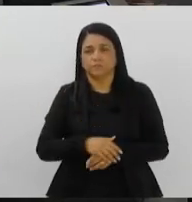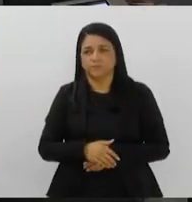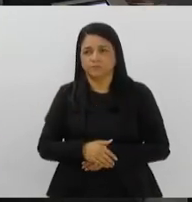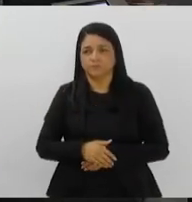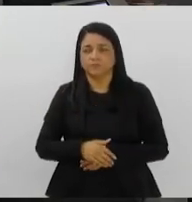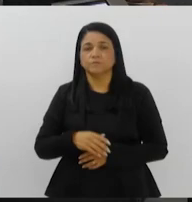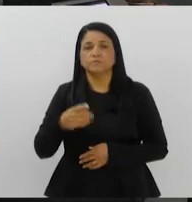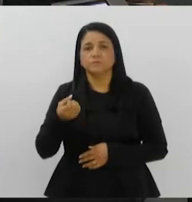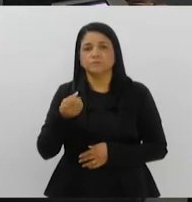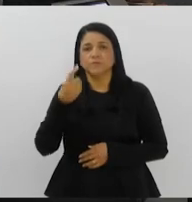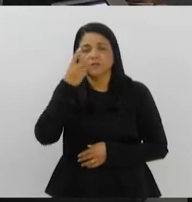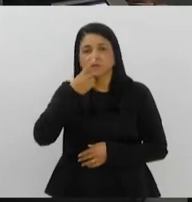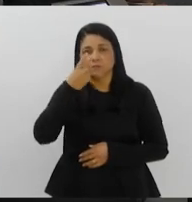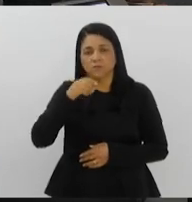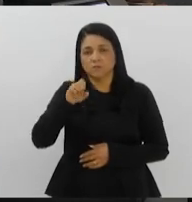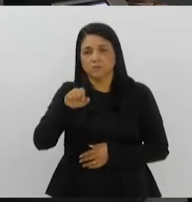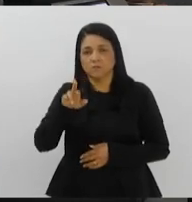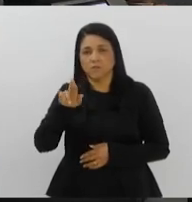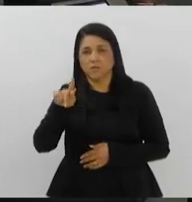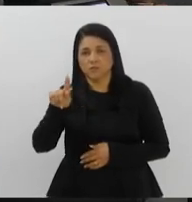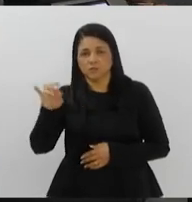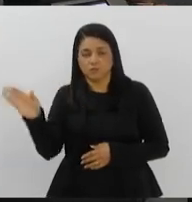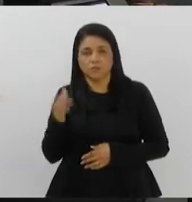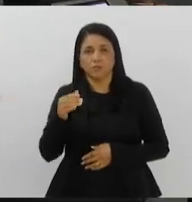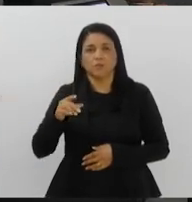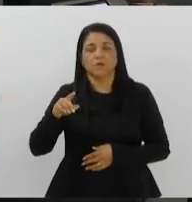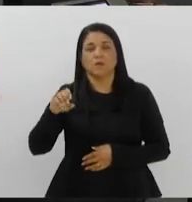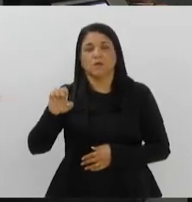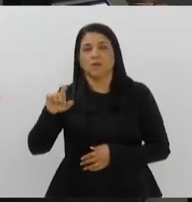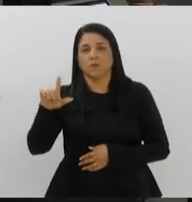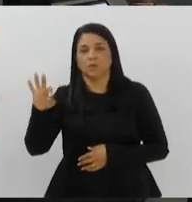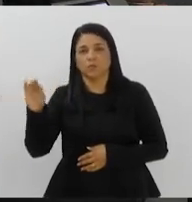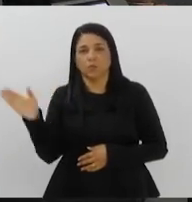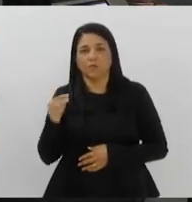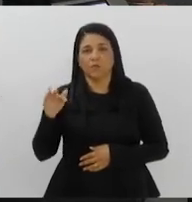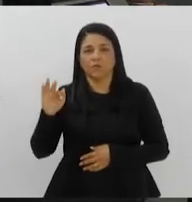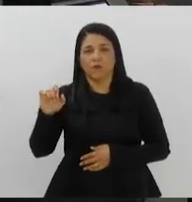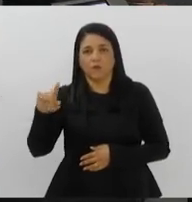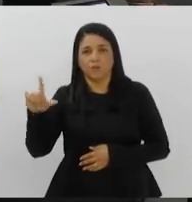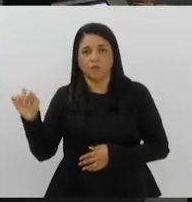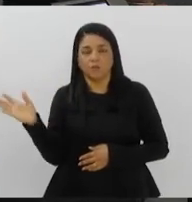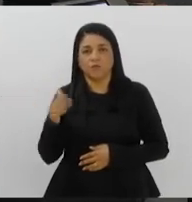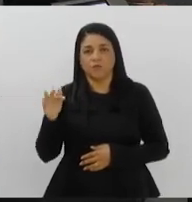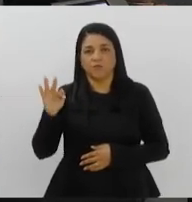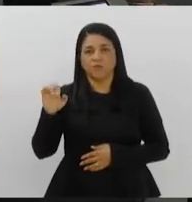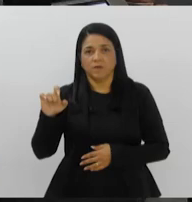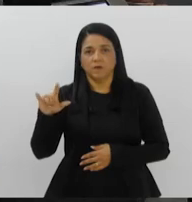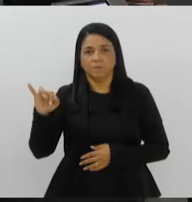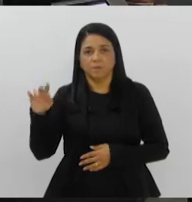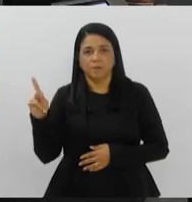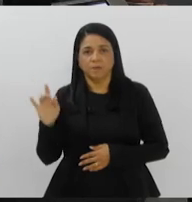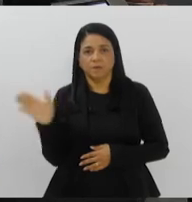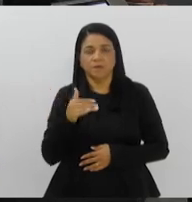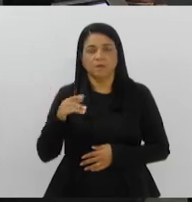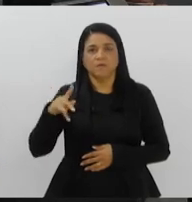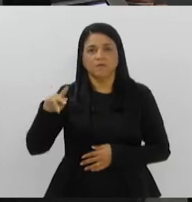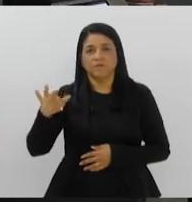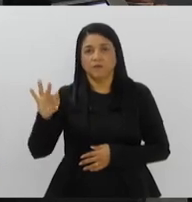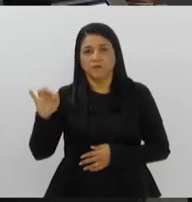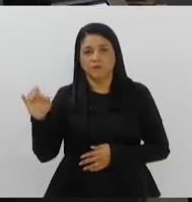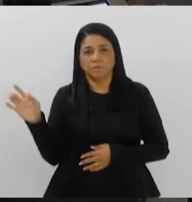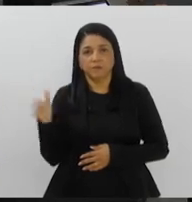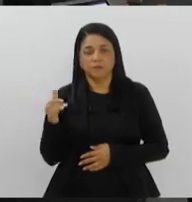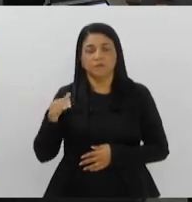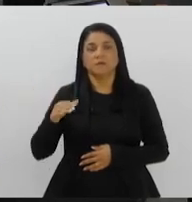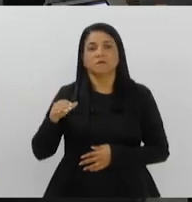Deputado doutor Serginho, deputado Elton Cristo, deputado Fábio Silva, deputado Filipinho Rave, deputado Felipe Soares,